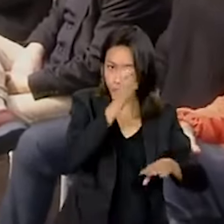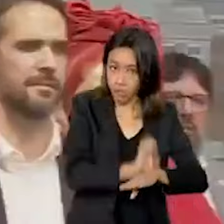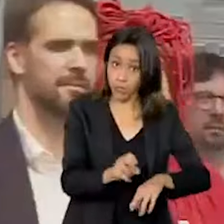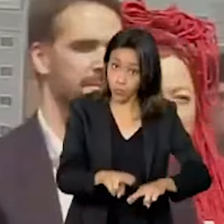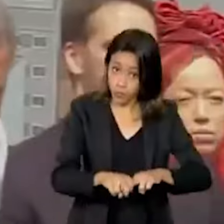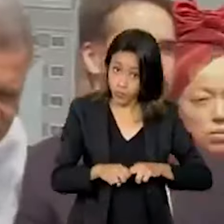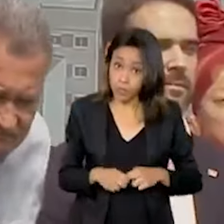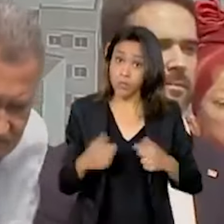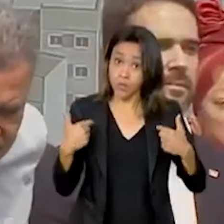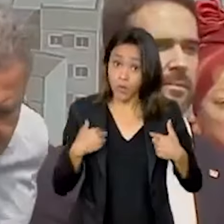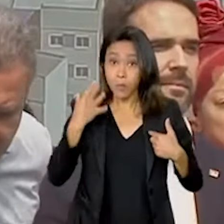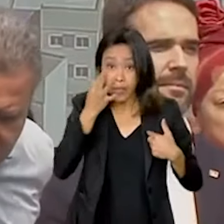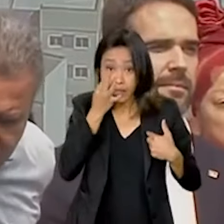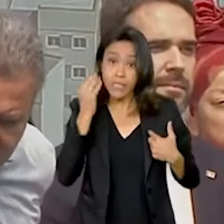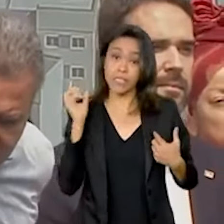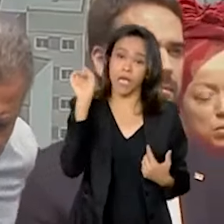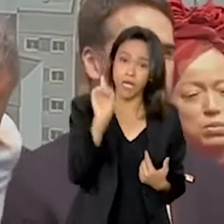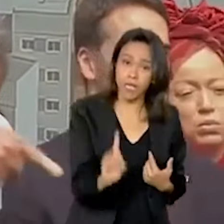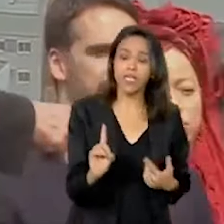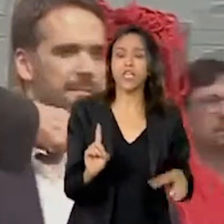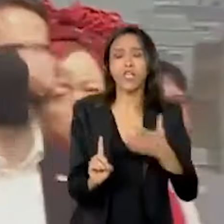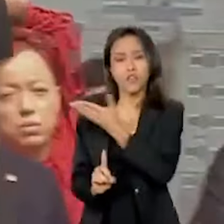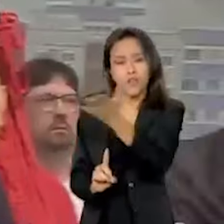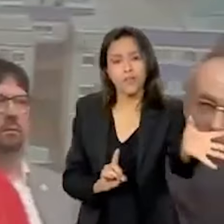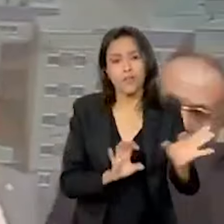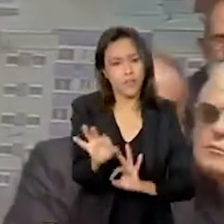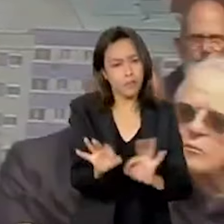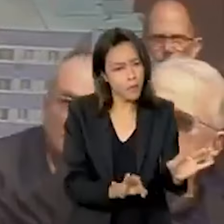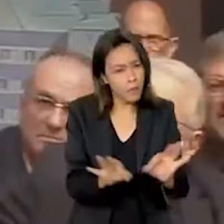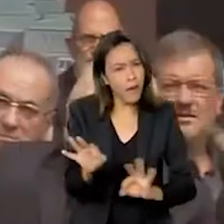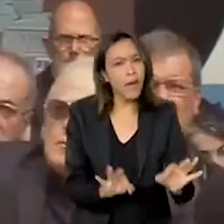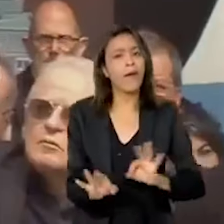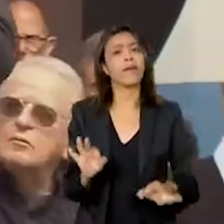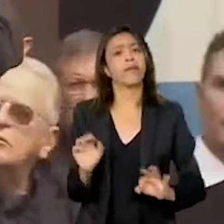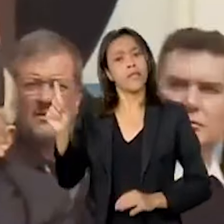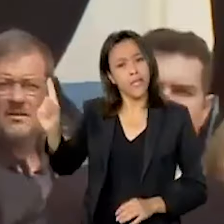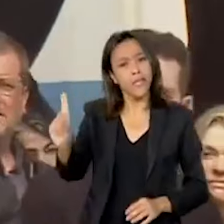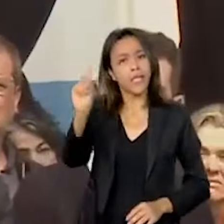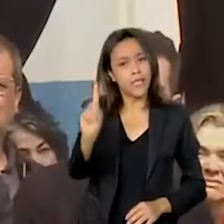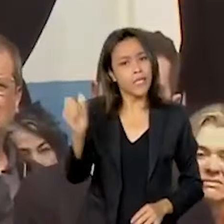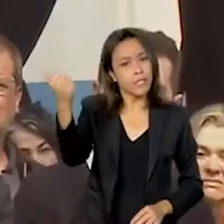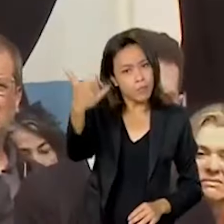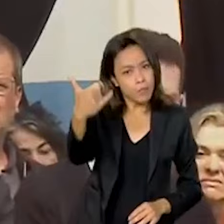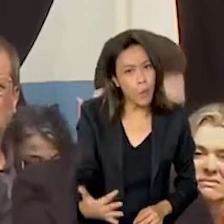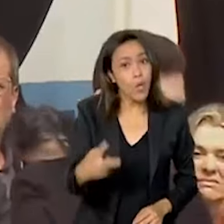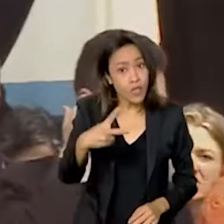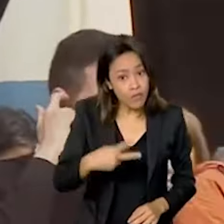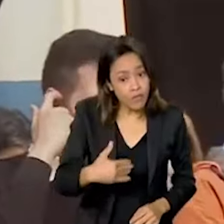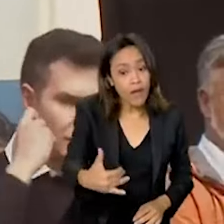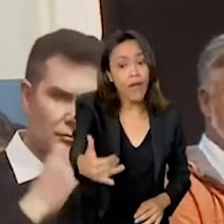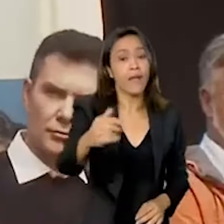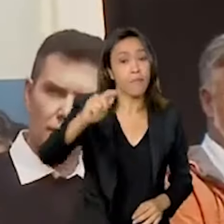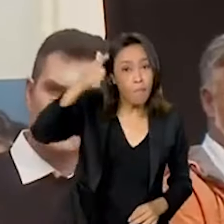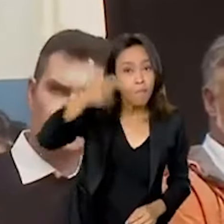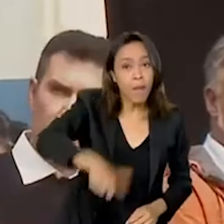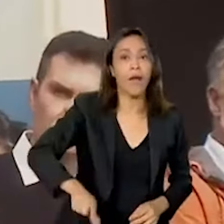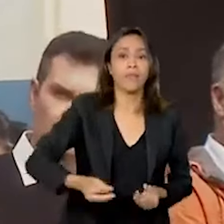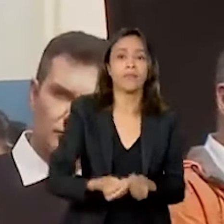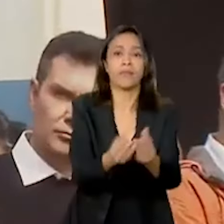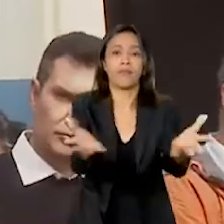companheiras, que eu estou aqui. E se prepare, porque o ministro da Cidade disse que em dezembro vai entregar, mas não sei quantas casas.